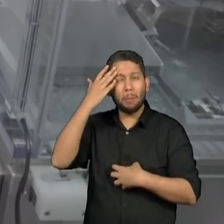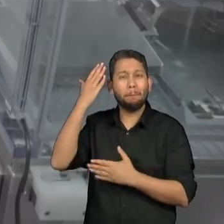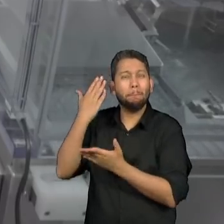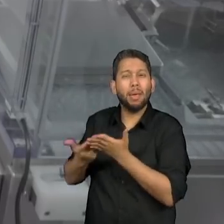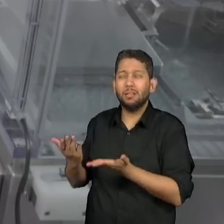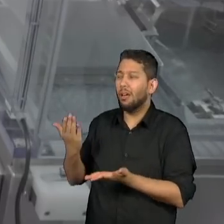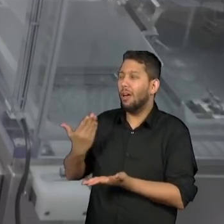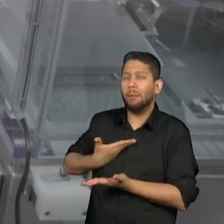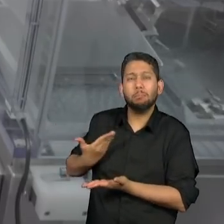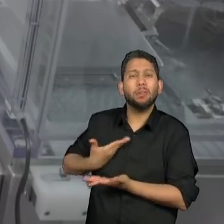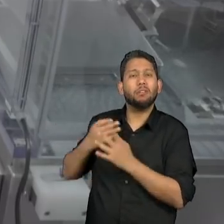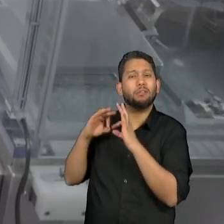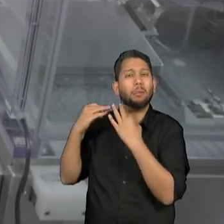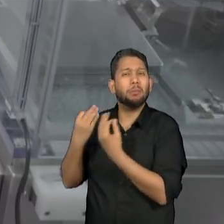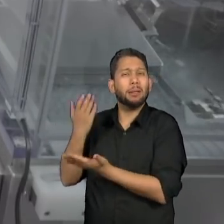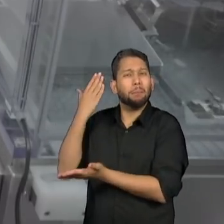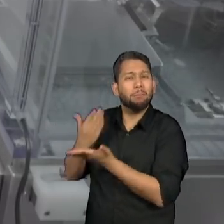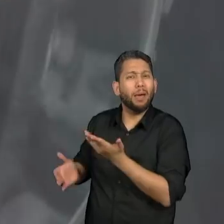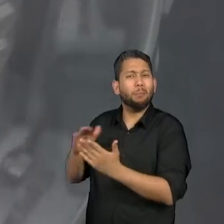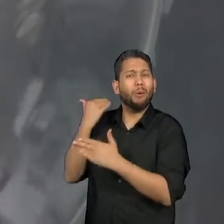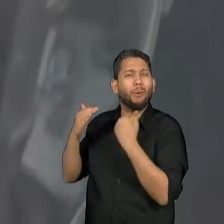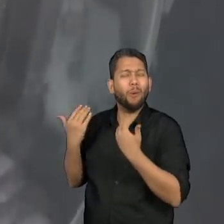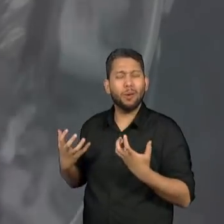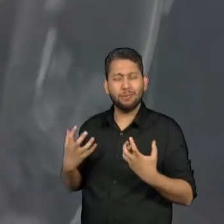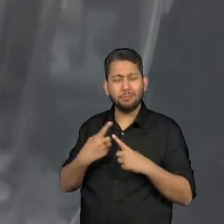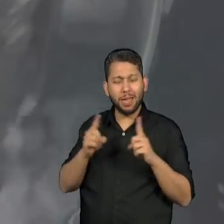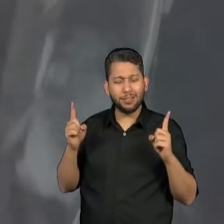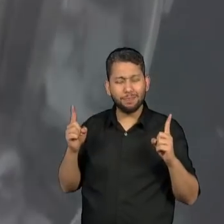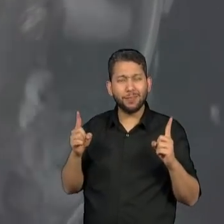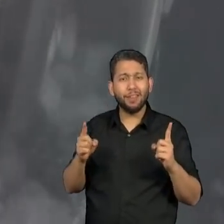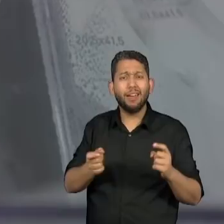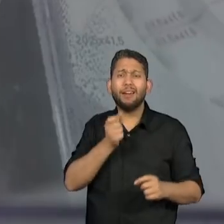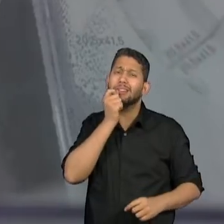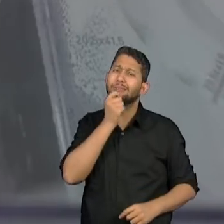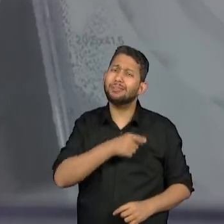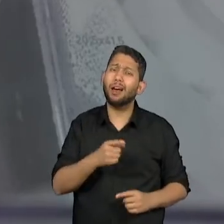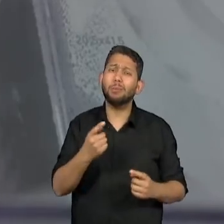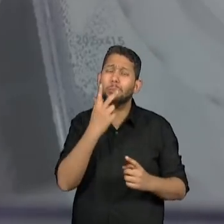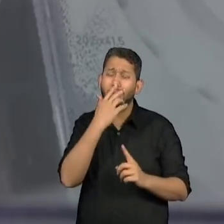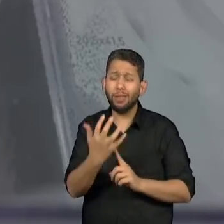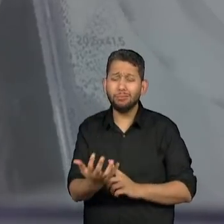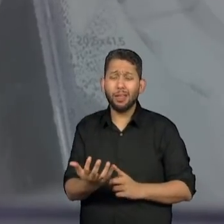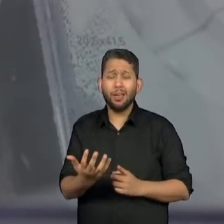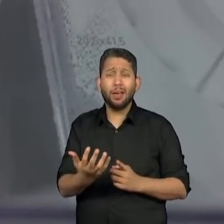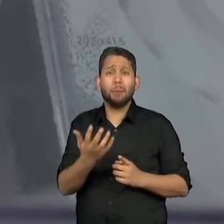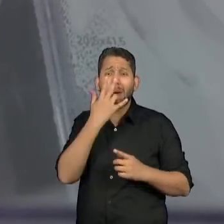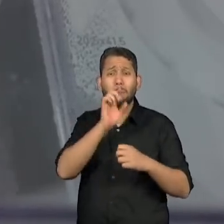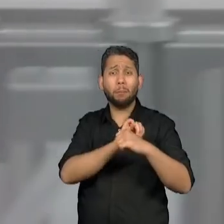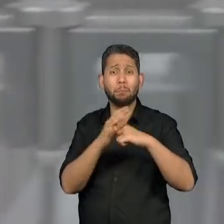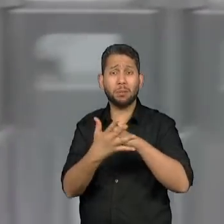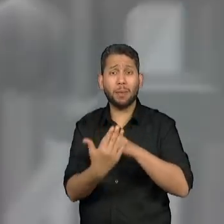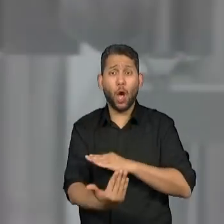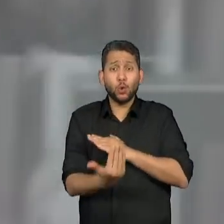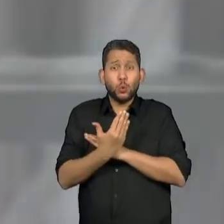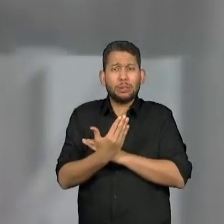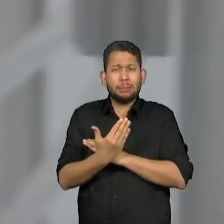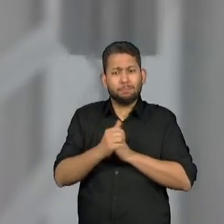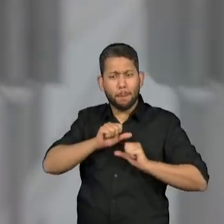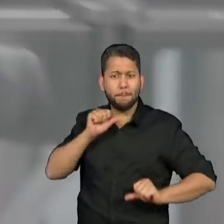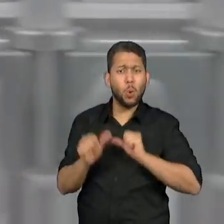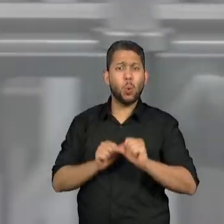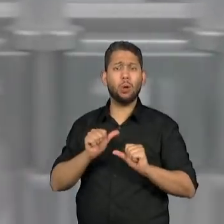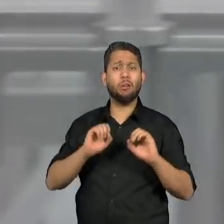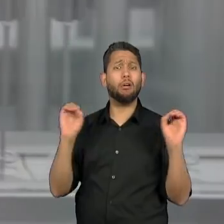mas o mais impressionante é que isso não sirva de lição. É como se eu tivesse uma